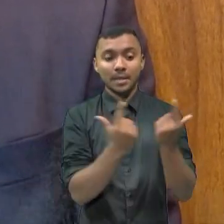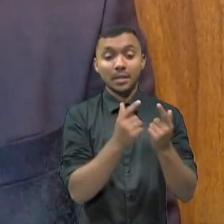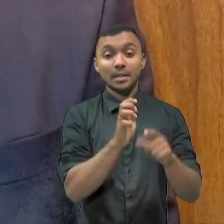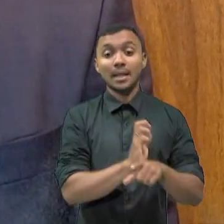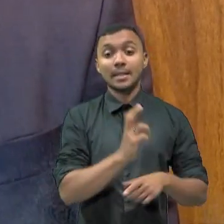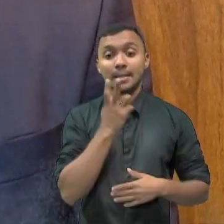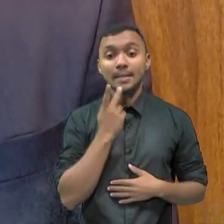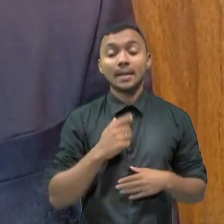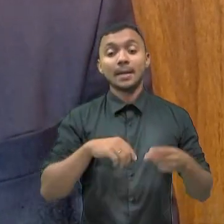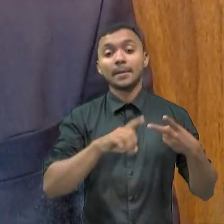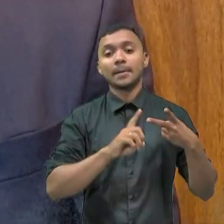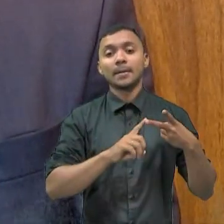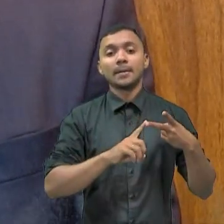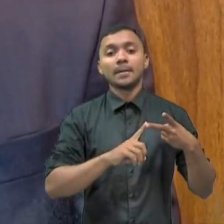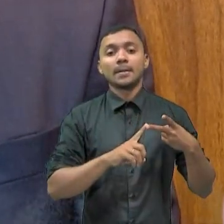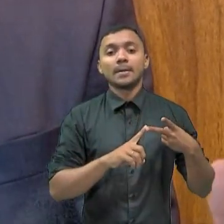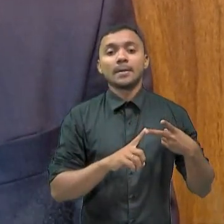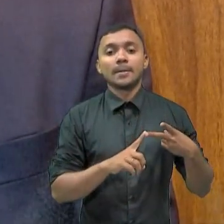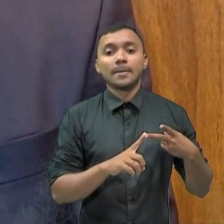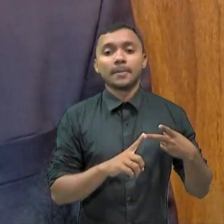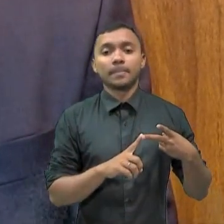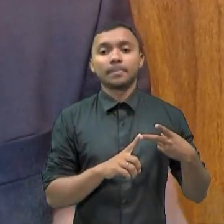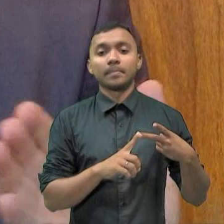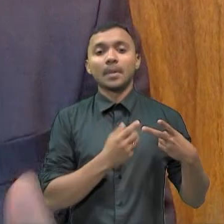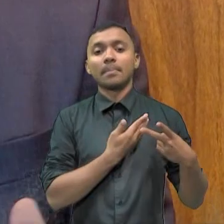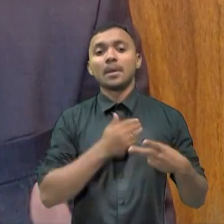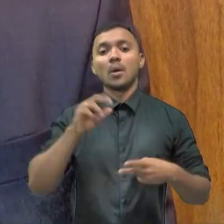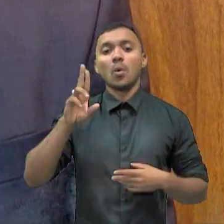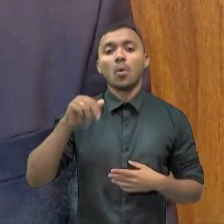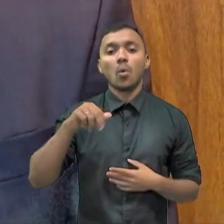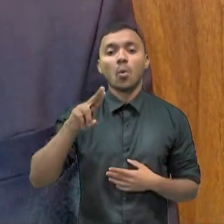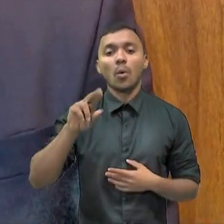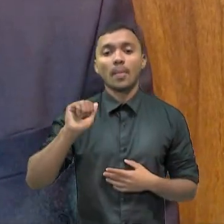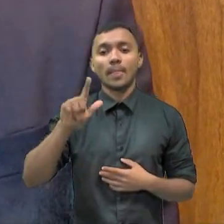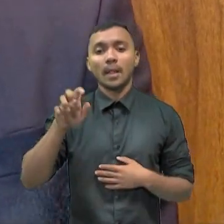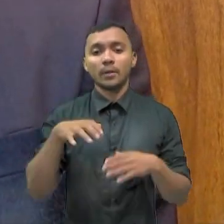e com a realização da nossa querida Unali, através do presidente Diogo Moraes,